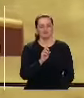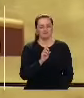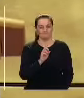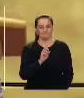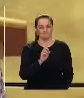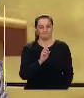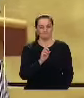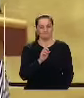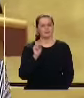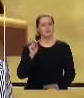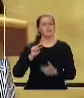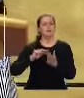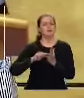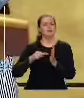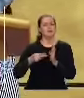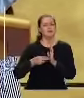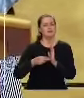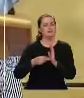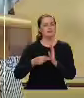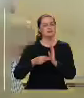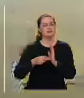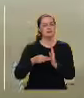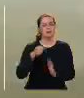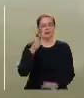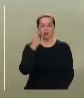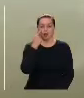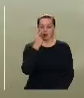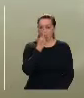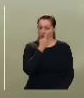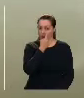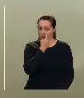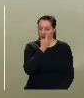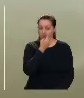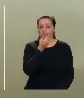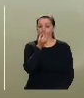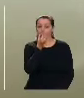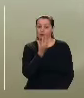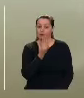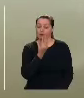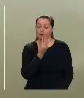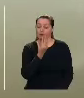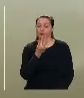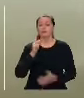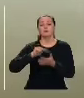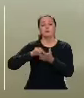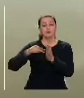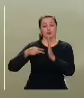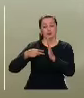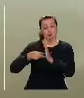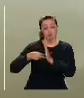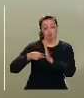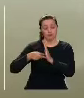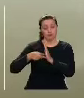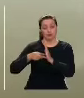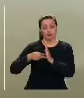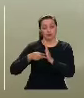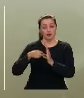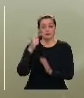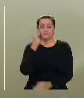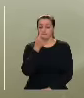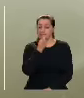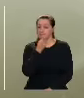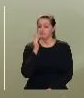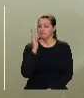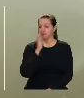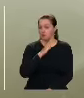Mas o que significa ter bons olhos e o que significa ter maus olhos quando